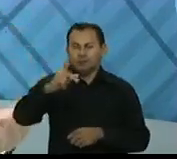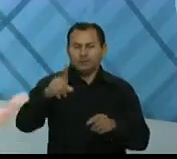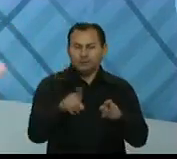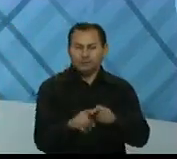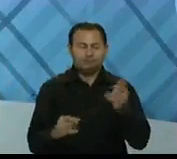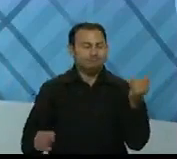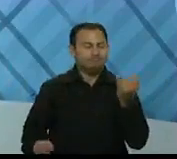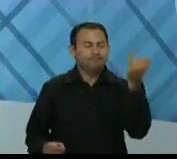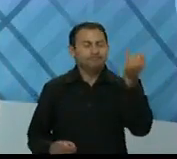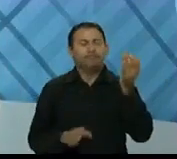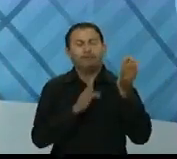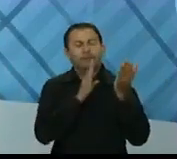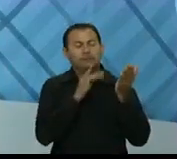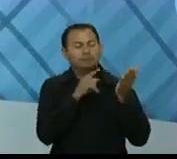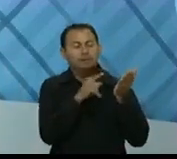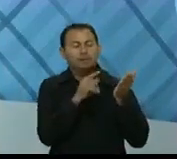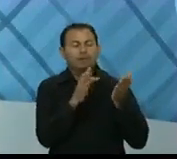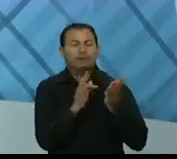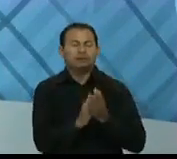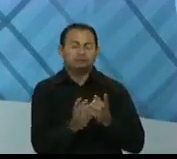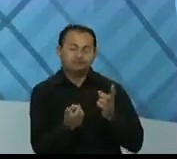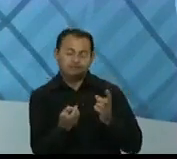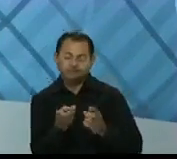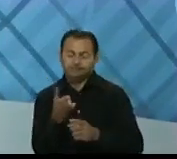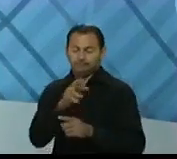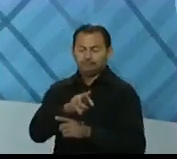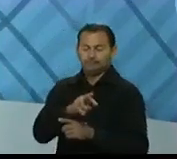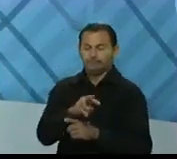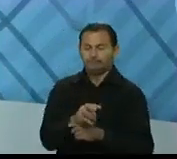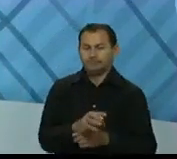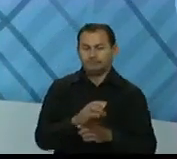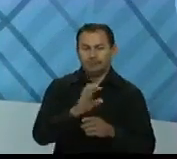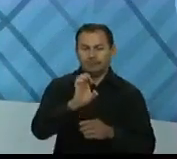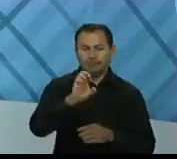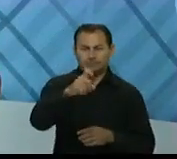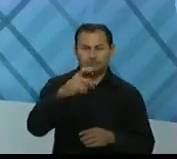é importante é conhecer a função inversa da função